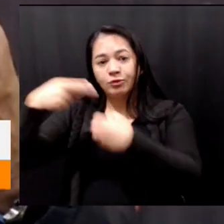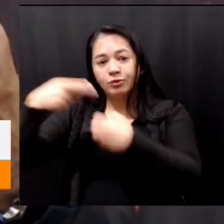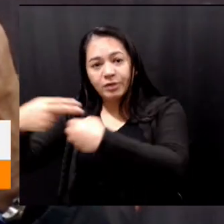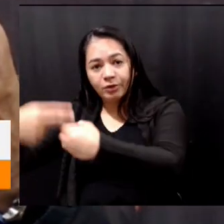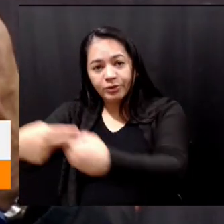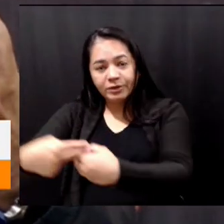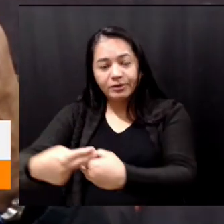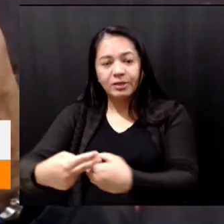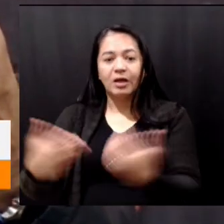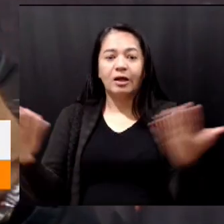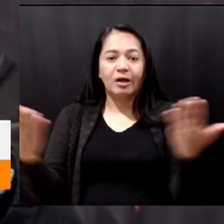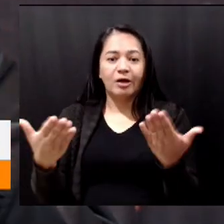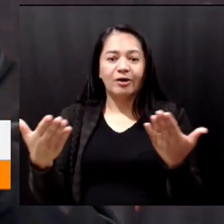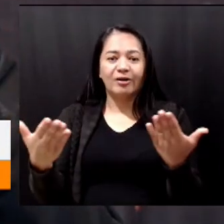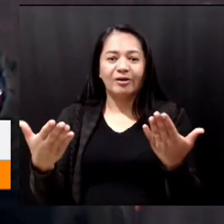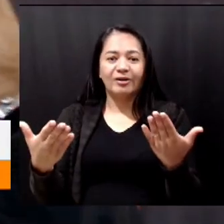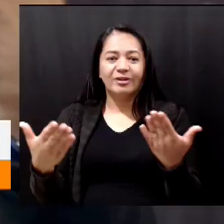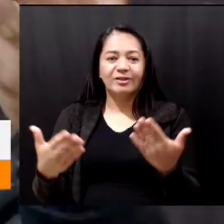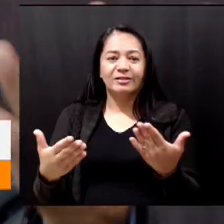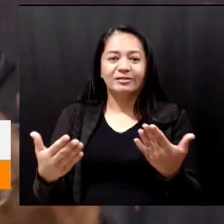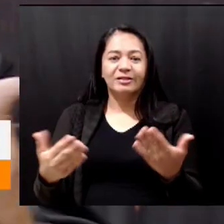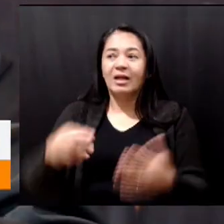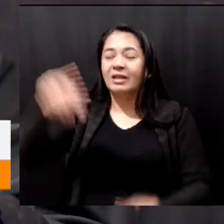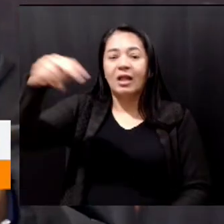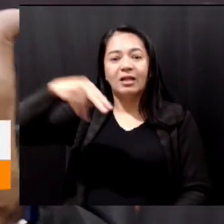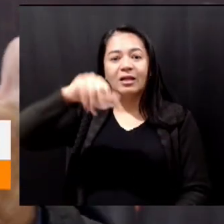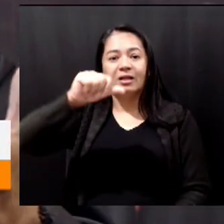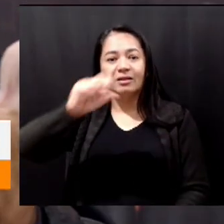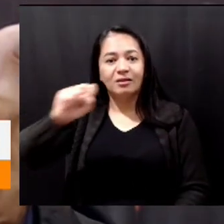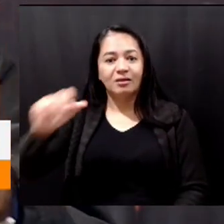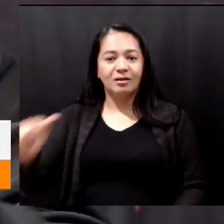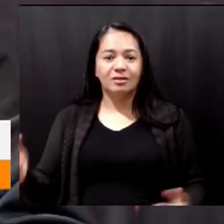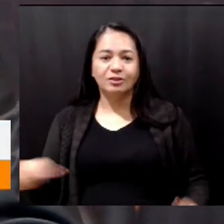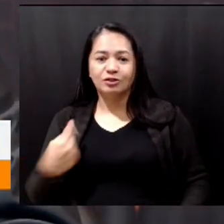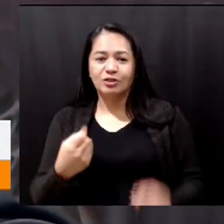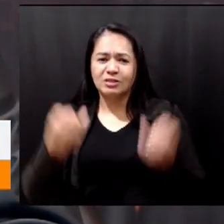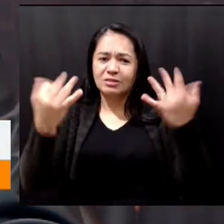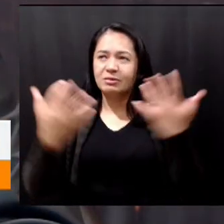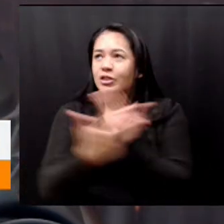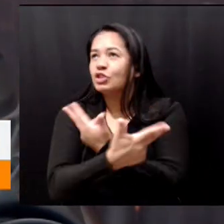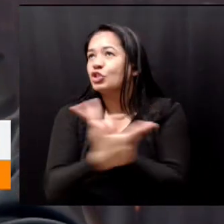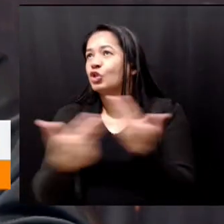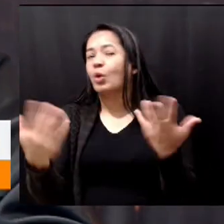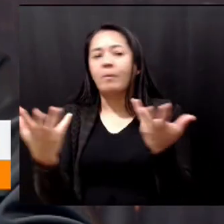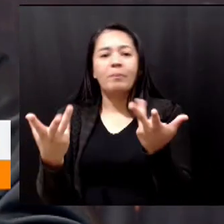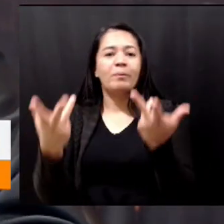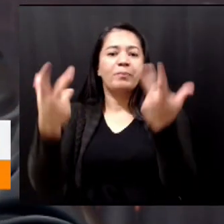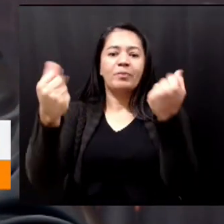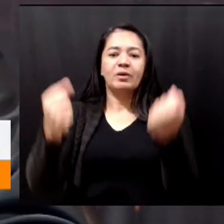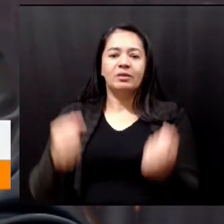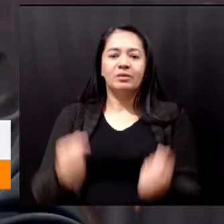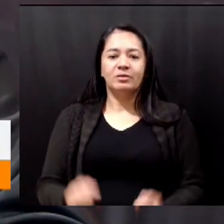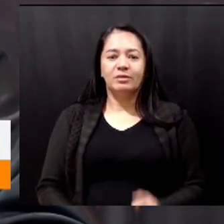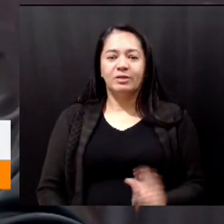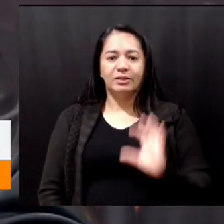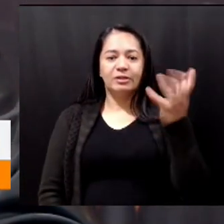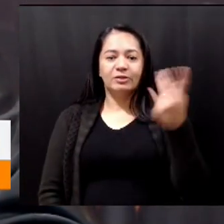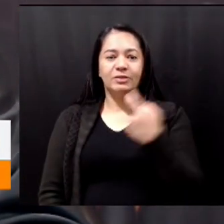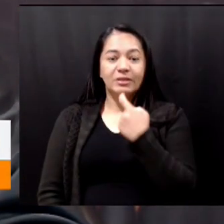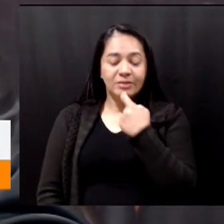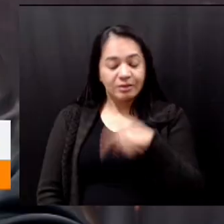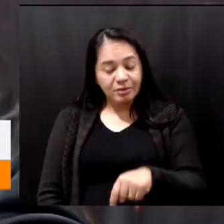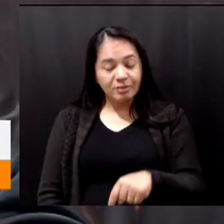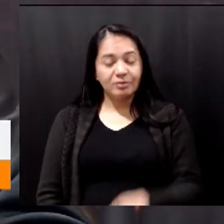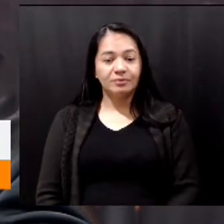o IPO na Nasdaq. Quer dizer, nós estamos falando de coisas maravilhosas que aconteceram aqui em Campinas. São meninos, ex-alunos da